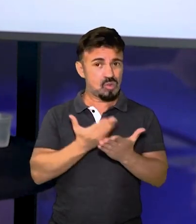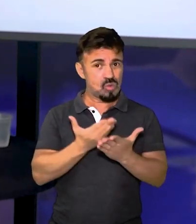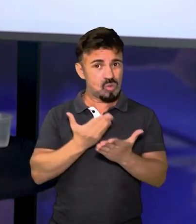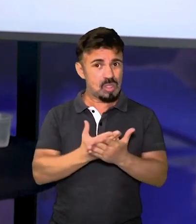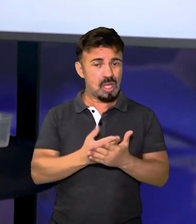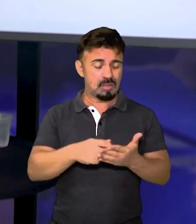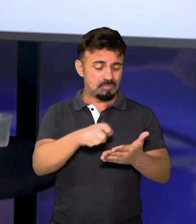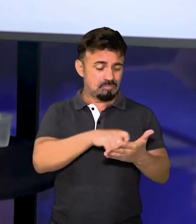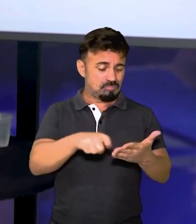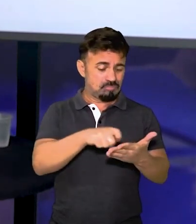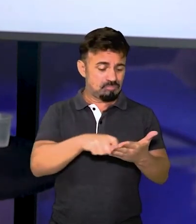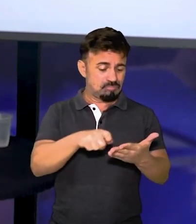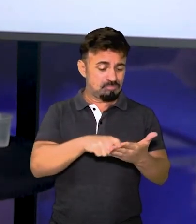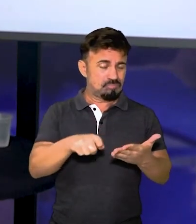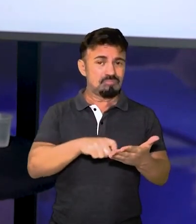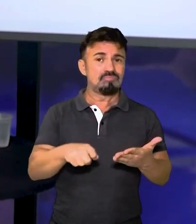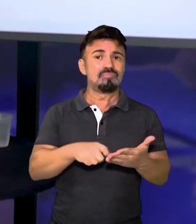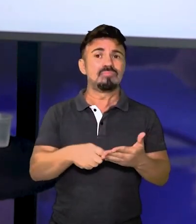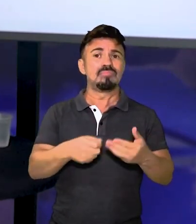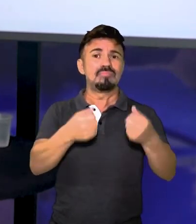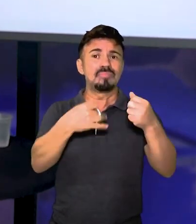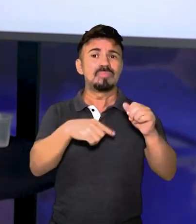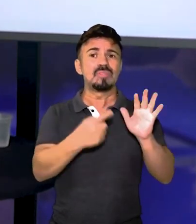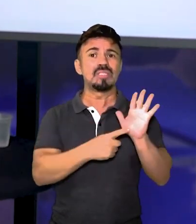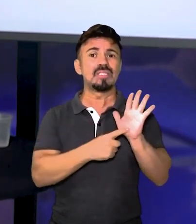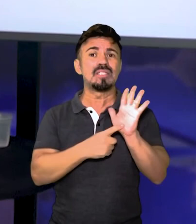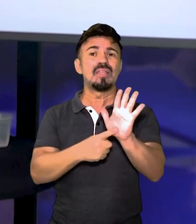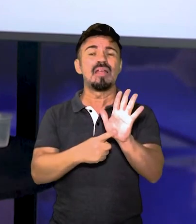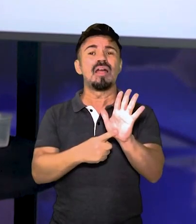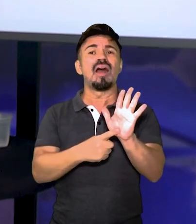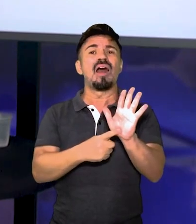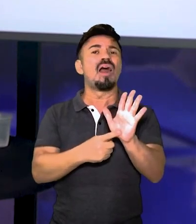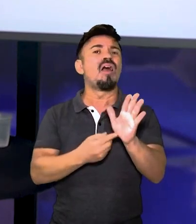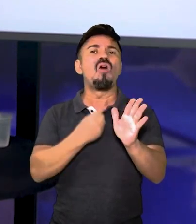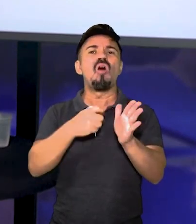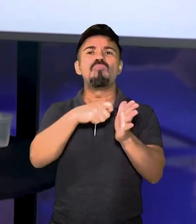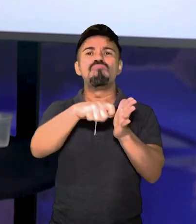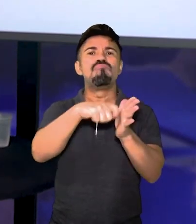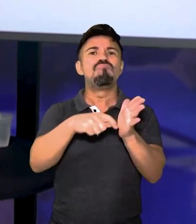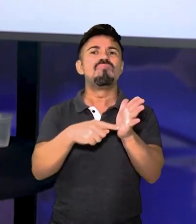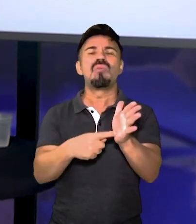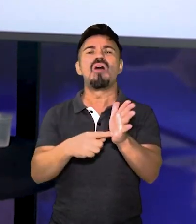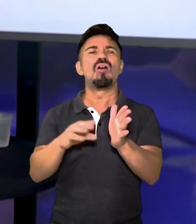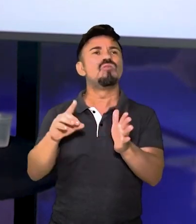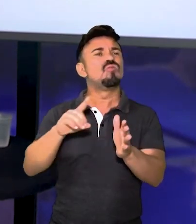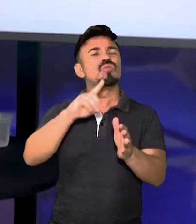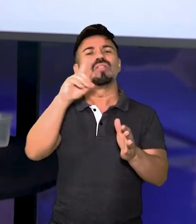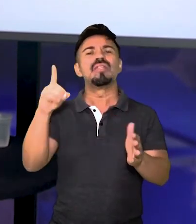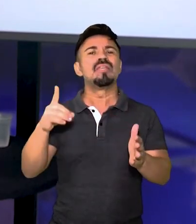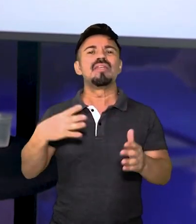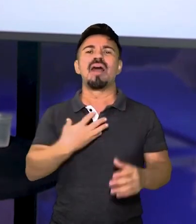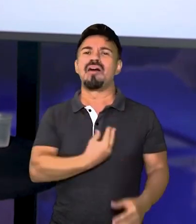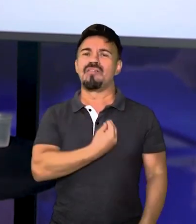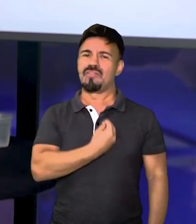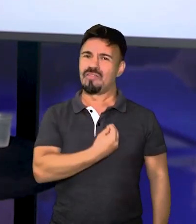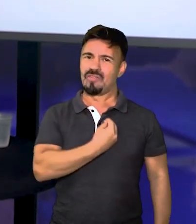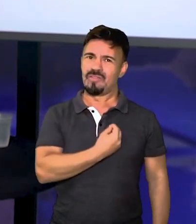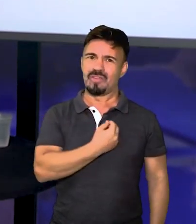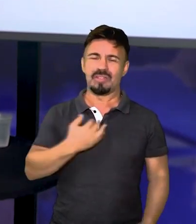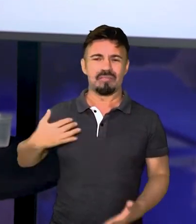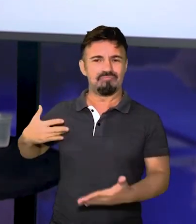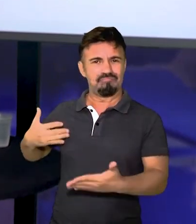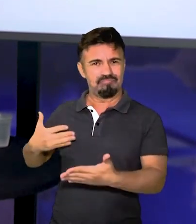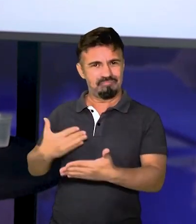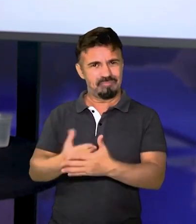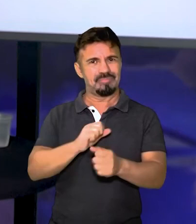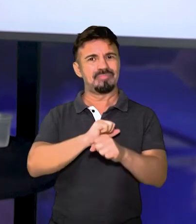justamente estudando, prepare o seu diário para quando você voltar, mostrar o que você fez, como foi o seu dia, como